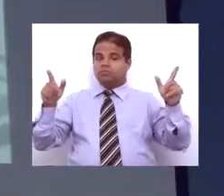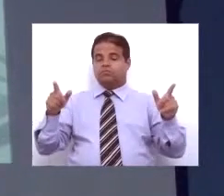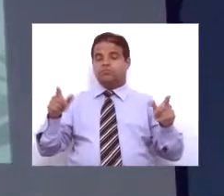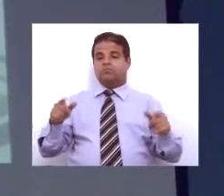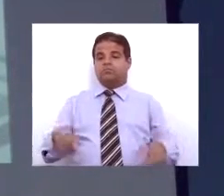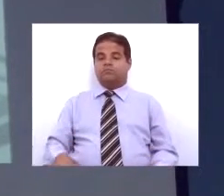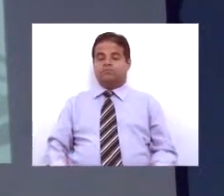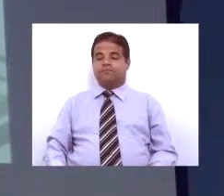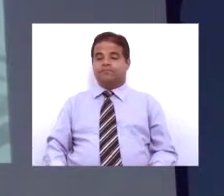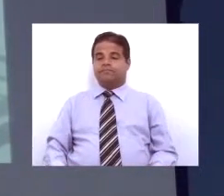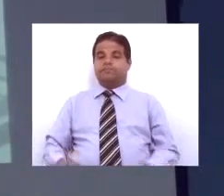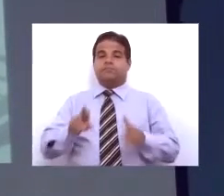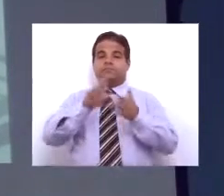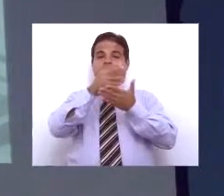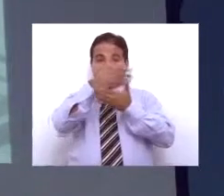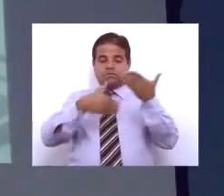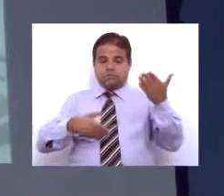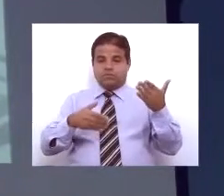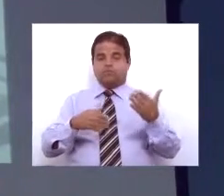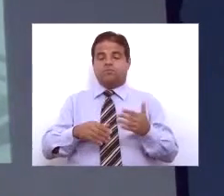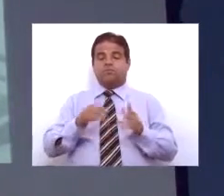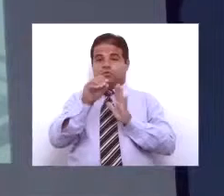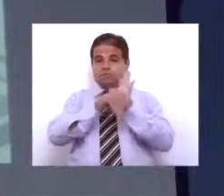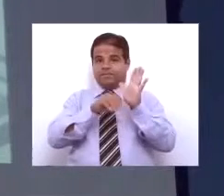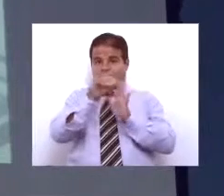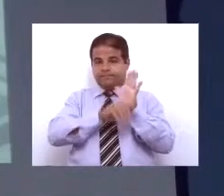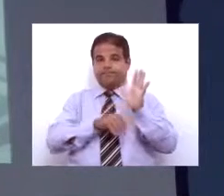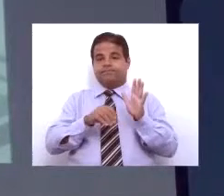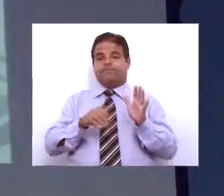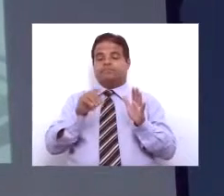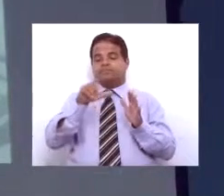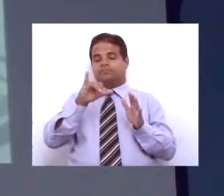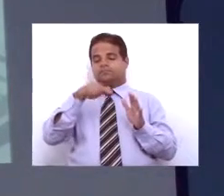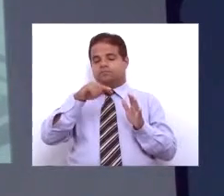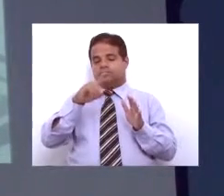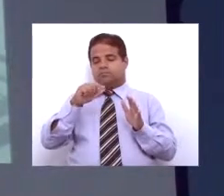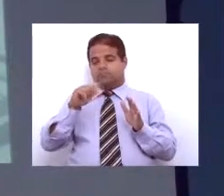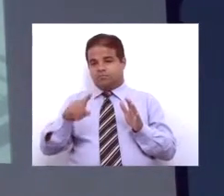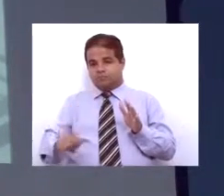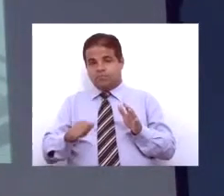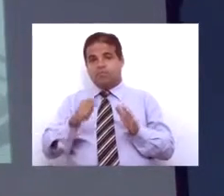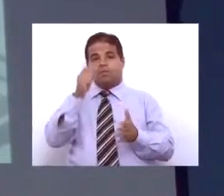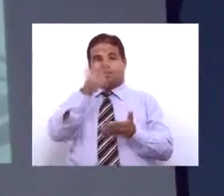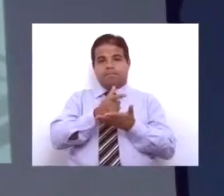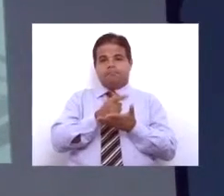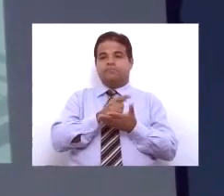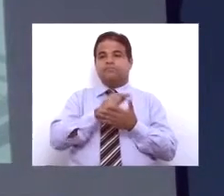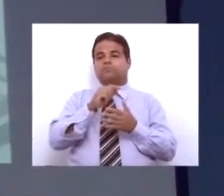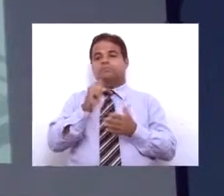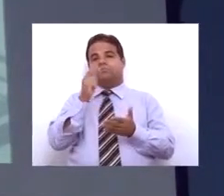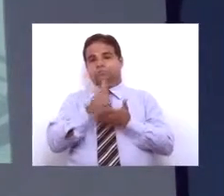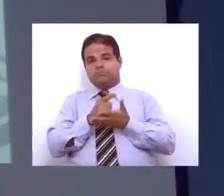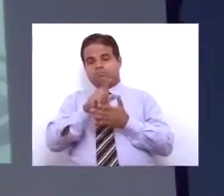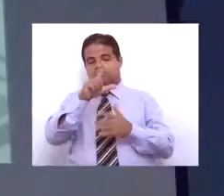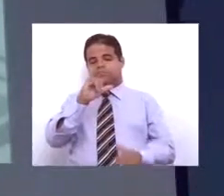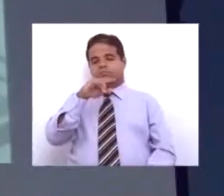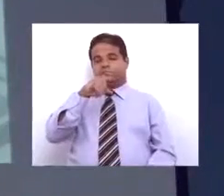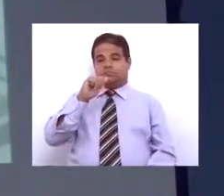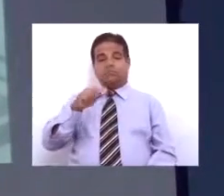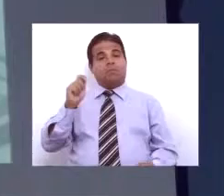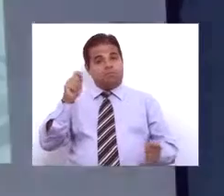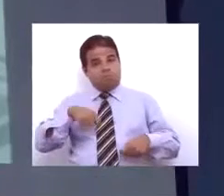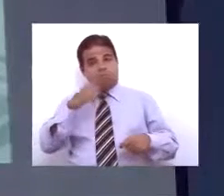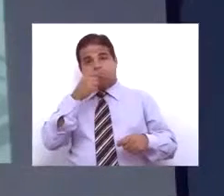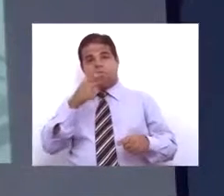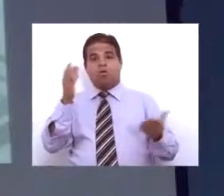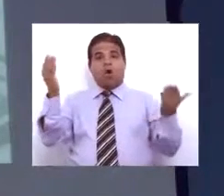a receita empenhada e alçada ali cuidado empenhada o pago empenhado eo pago de cuidado e é bom observar